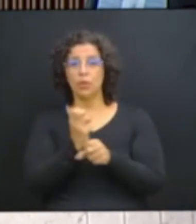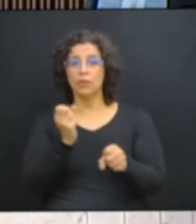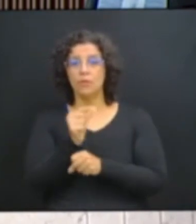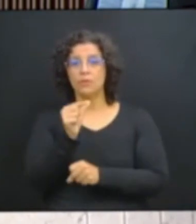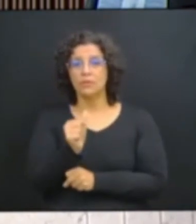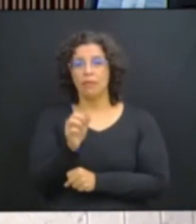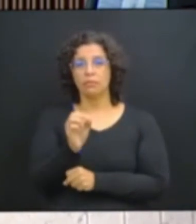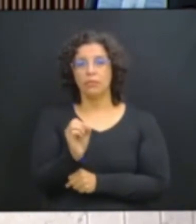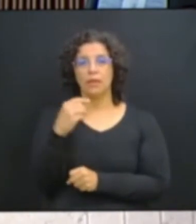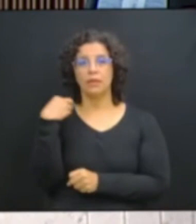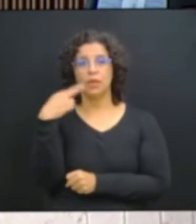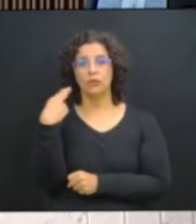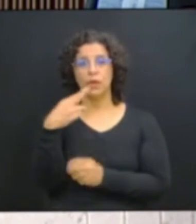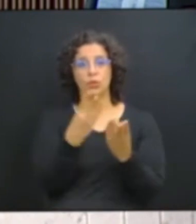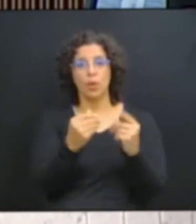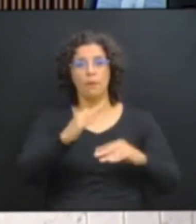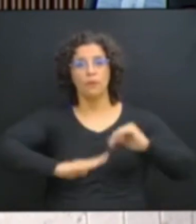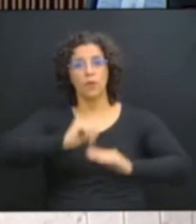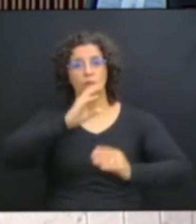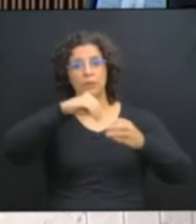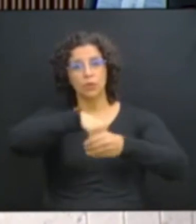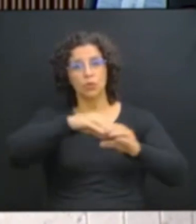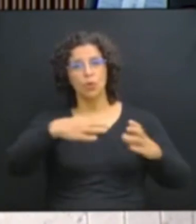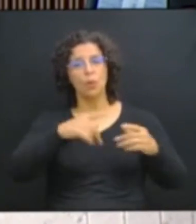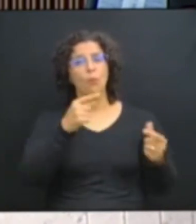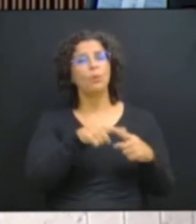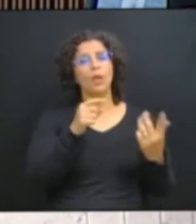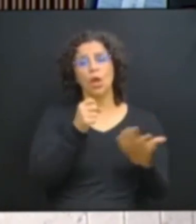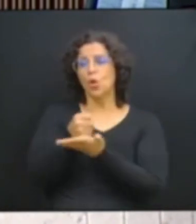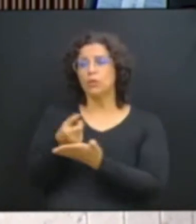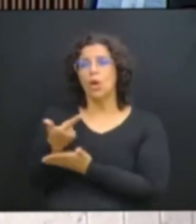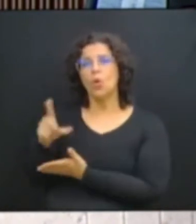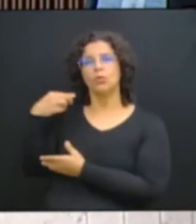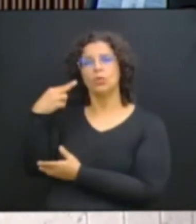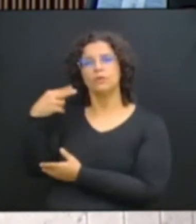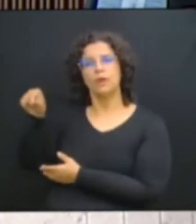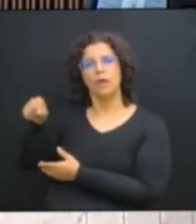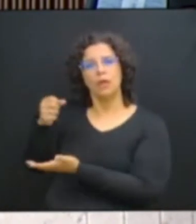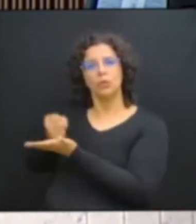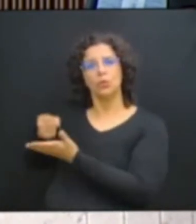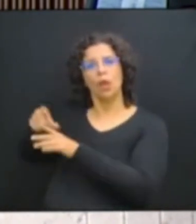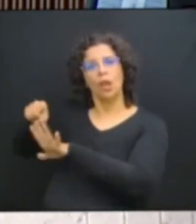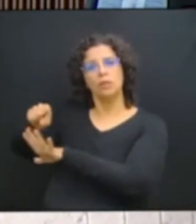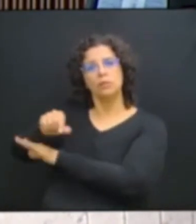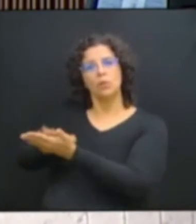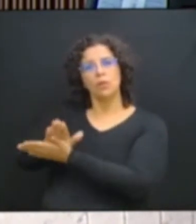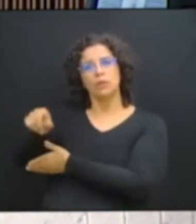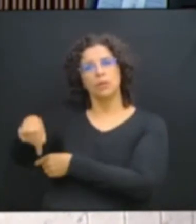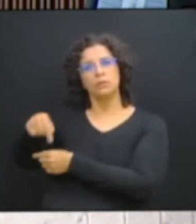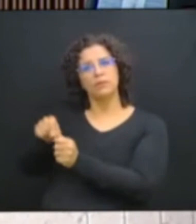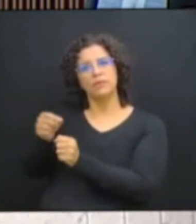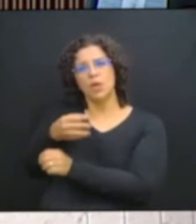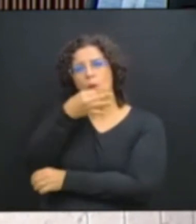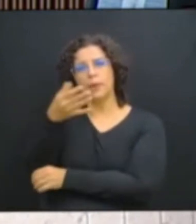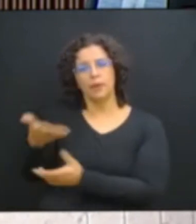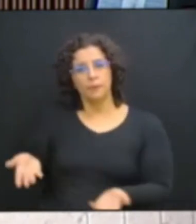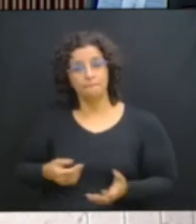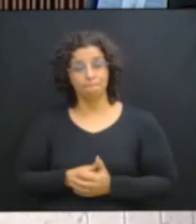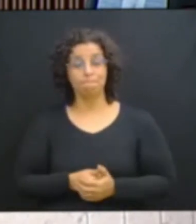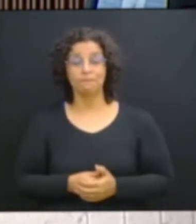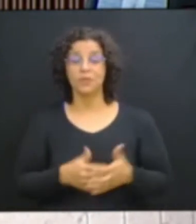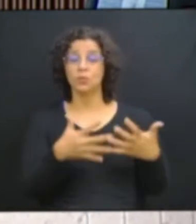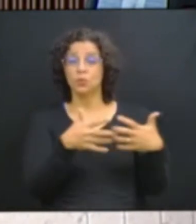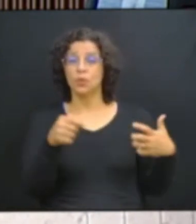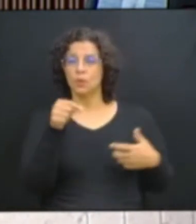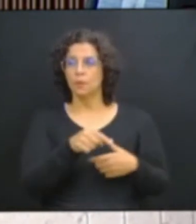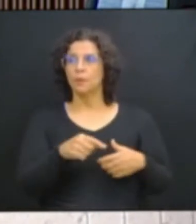70 advogados qualificados. Qual a justificativa de contratar sem licitação um escritório para o parecer? A